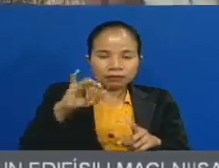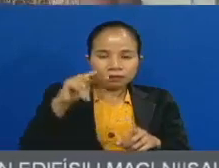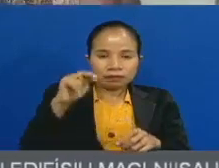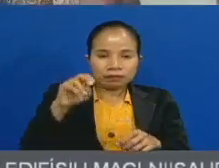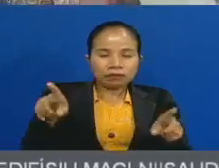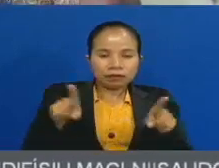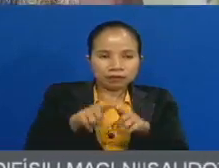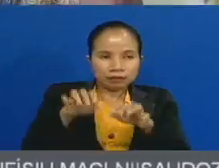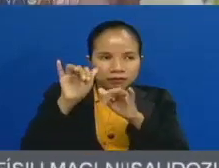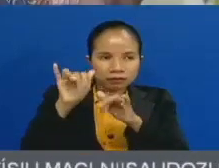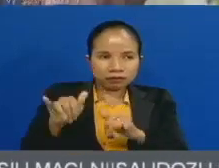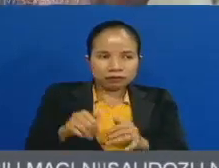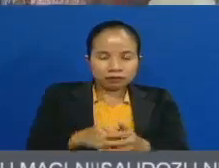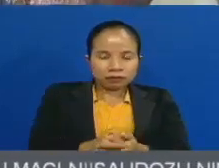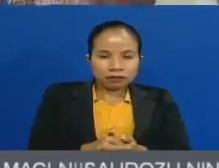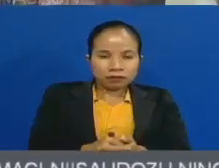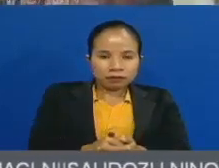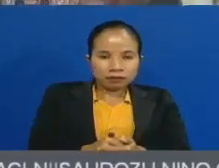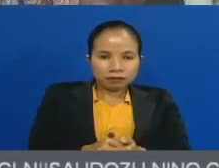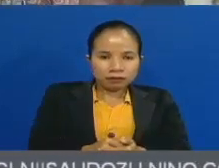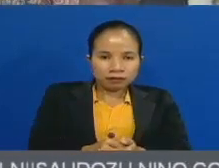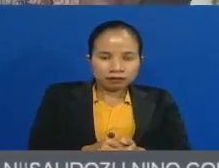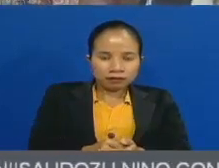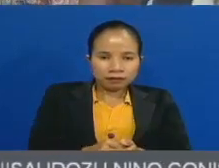dene. Maybe